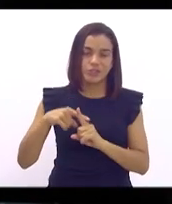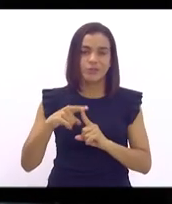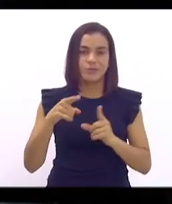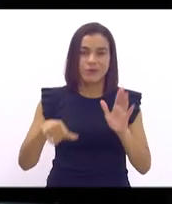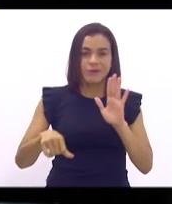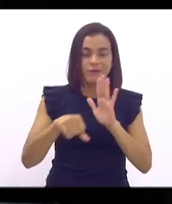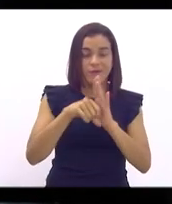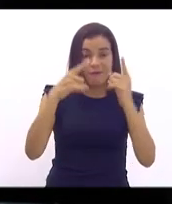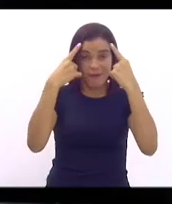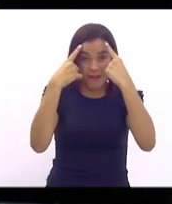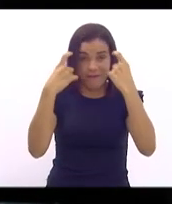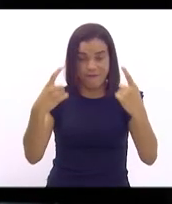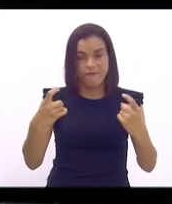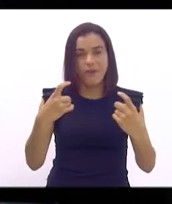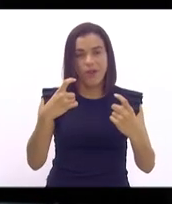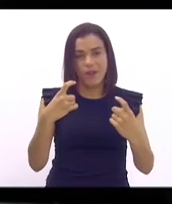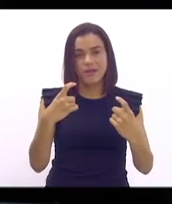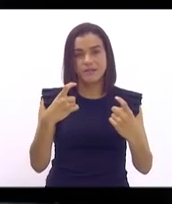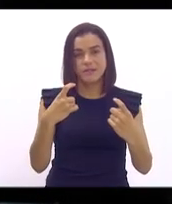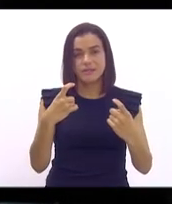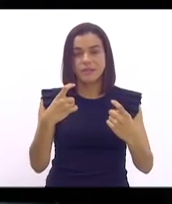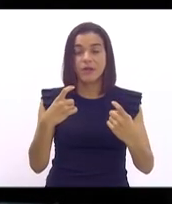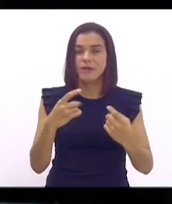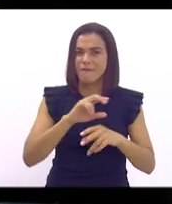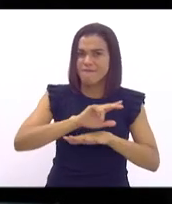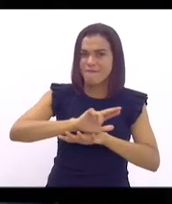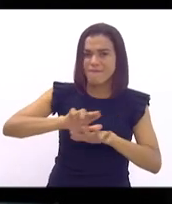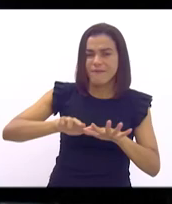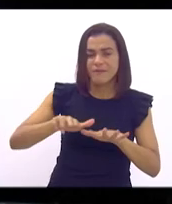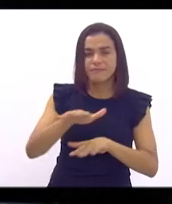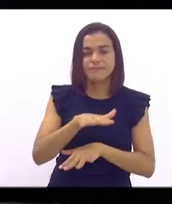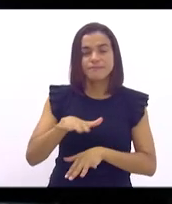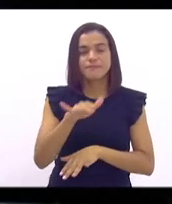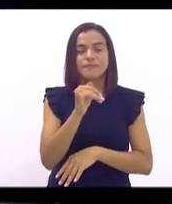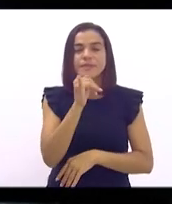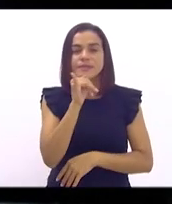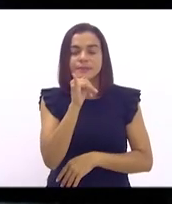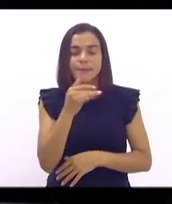em separado, né? Nós temos muitos casos hoje, como